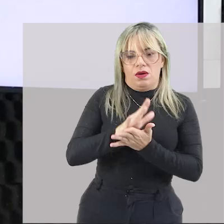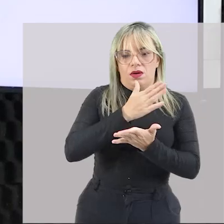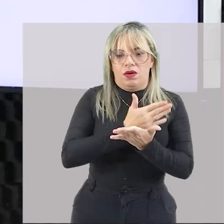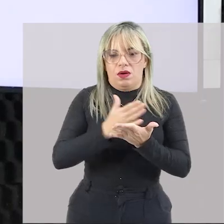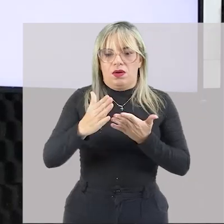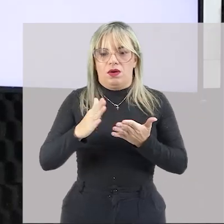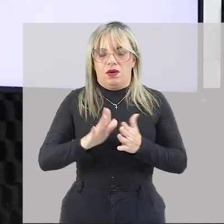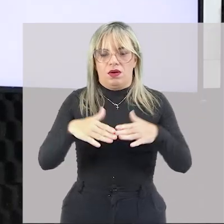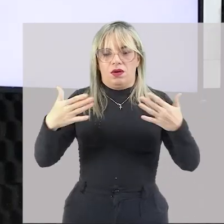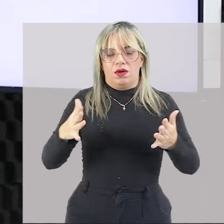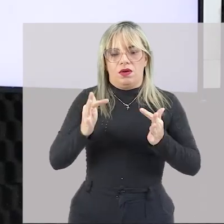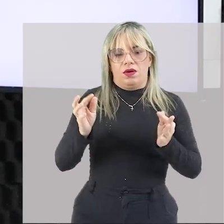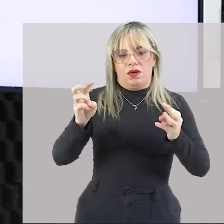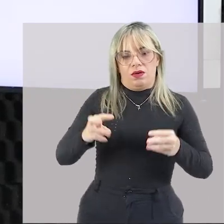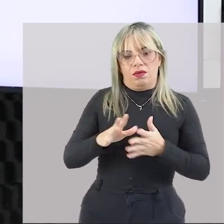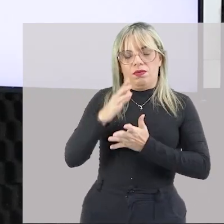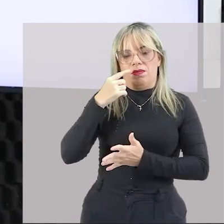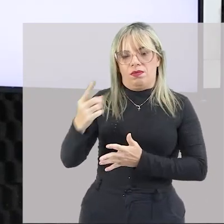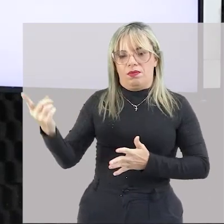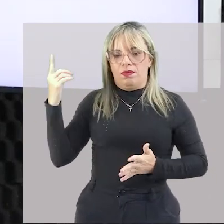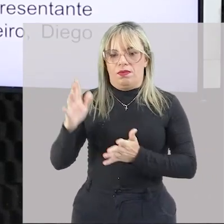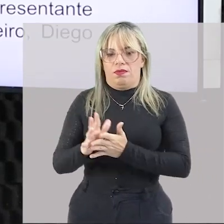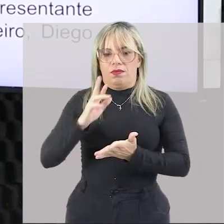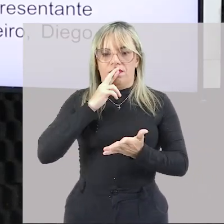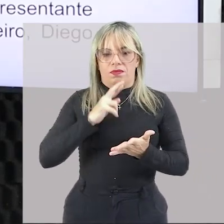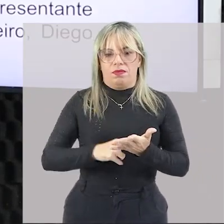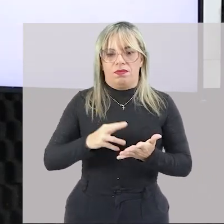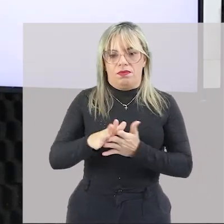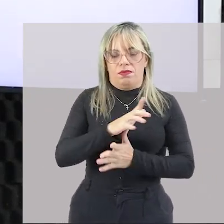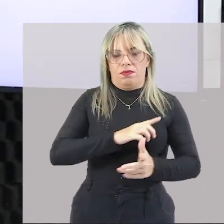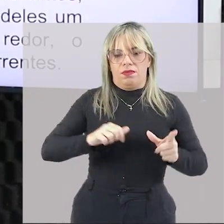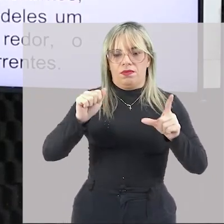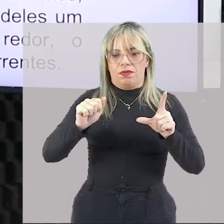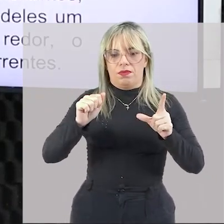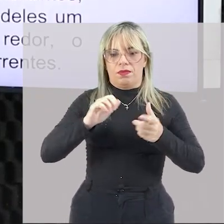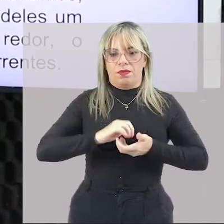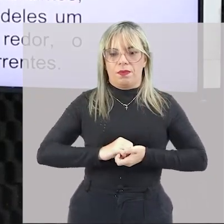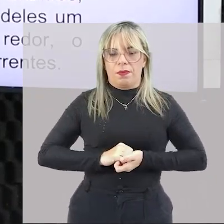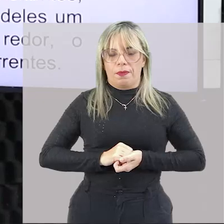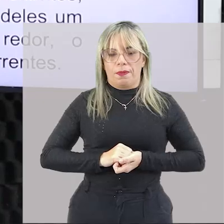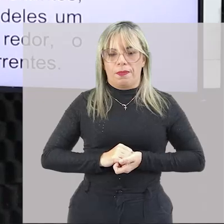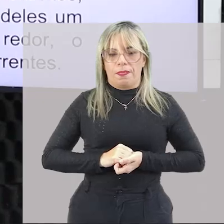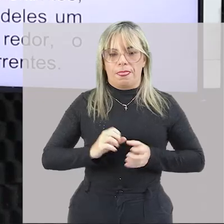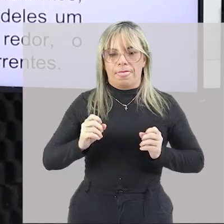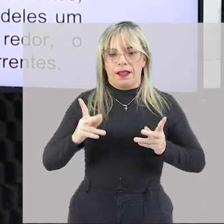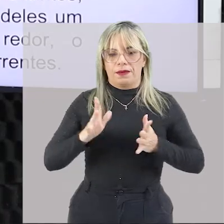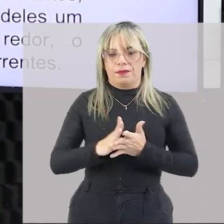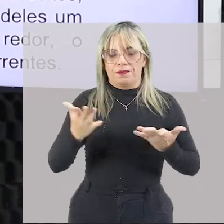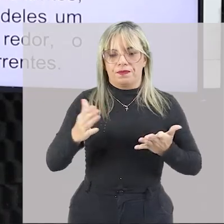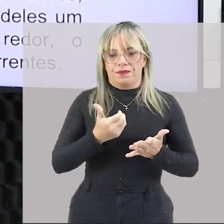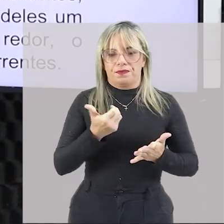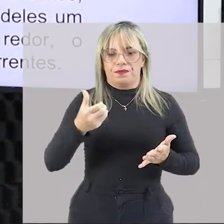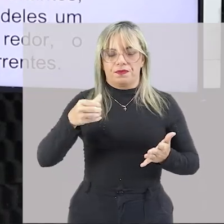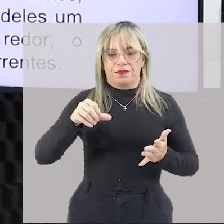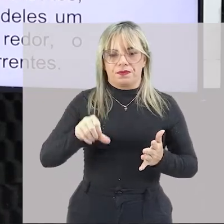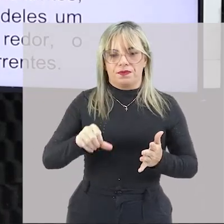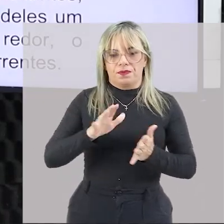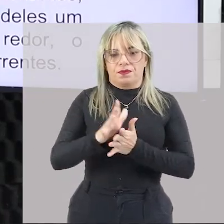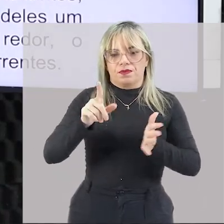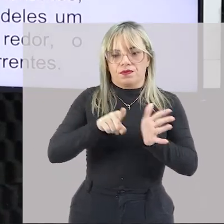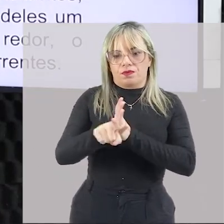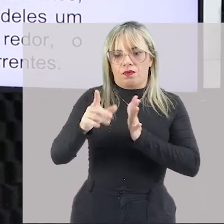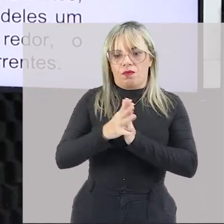finalizados, certo? Então nós temos a letra A, beleza? Questão 19.